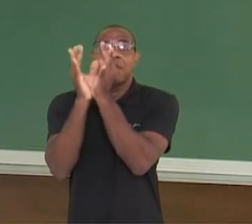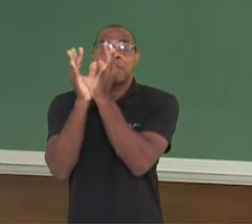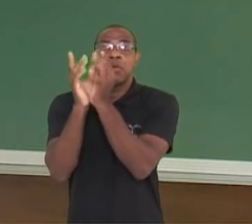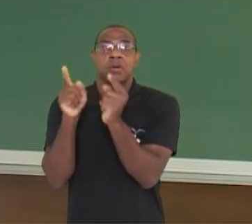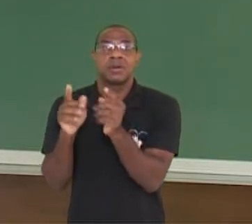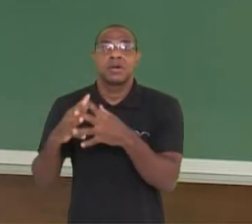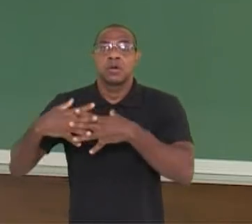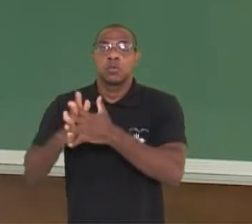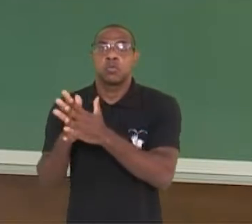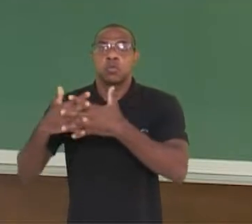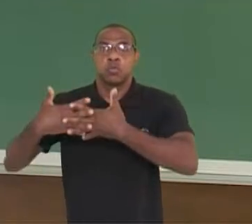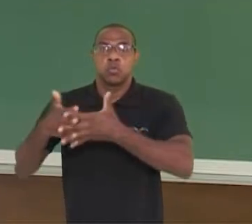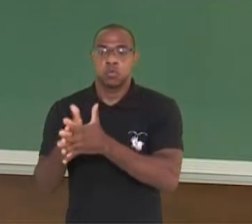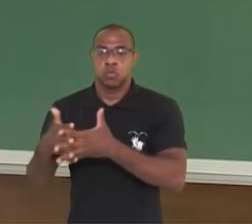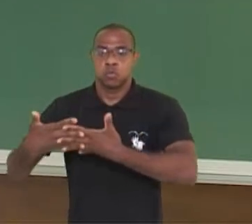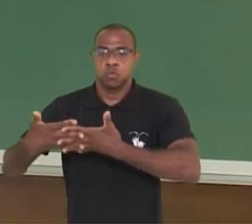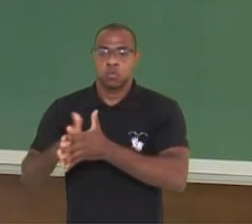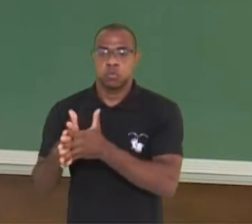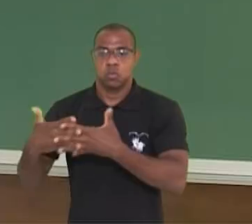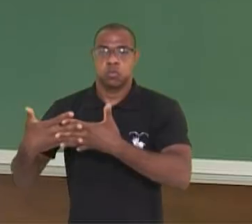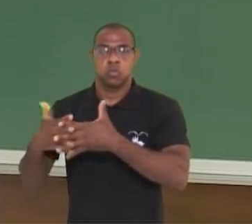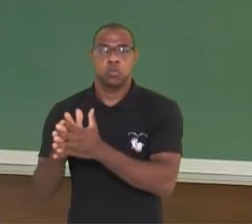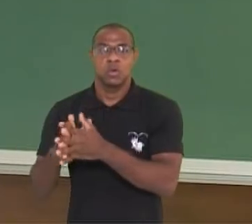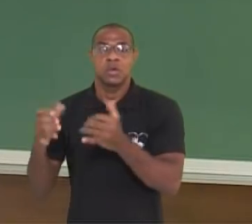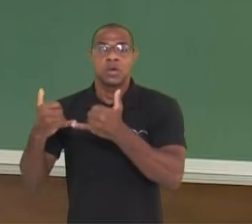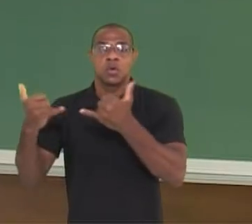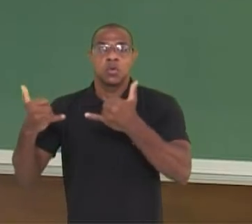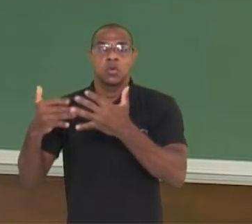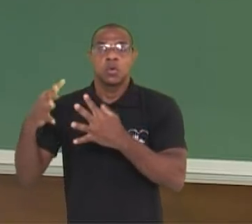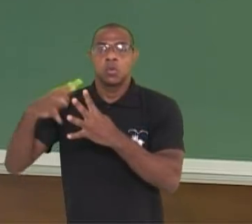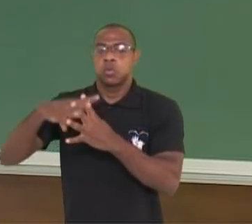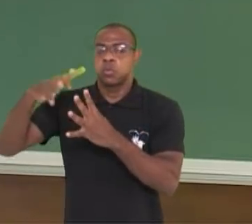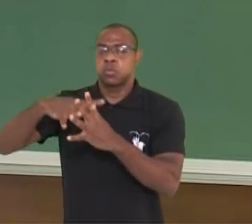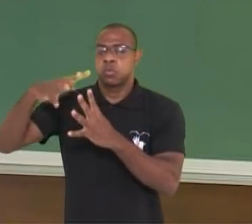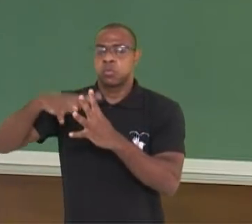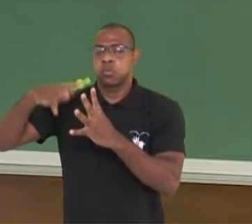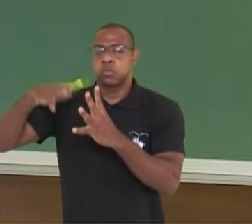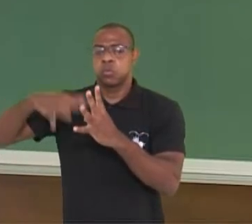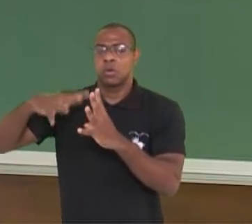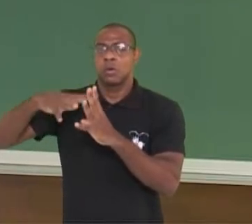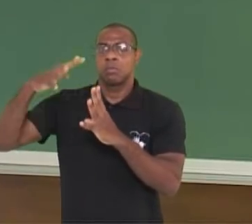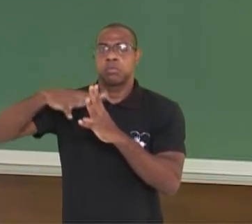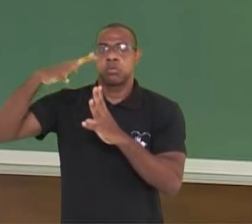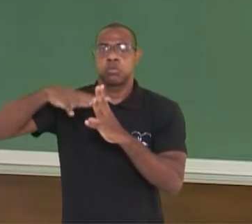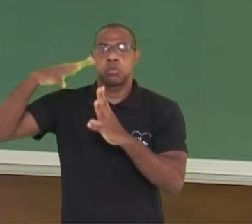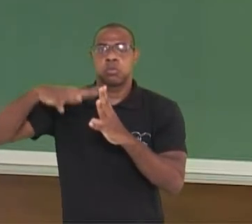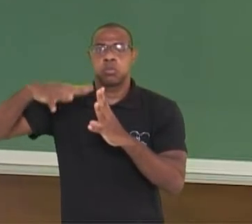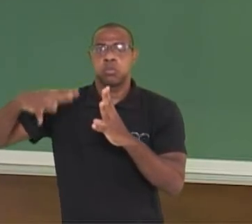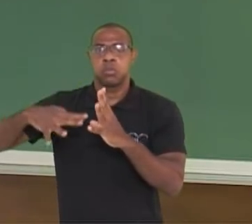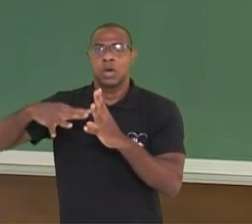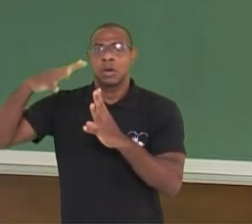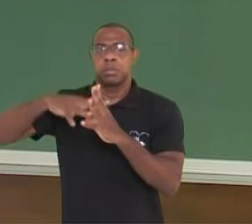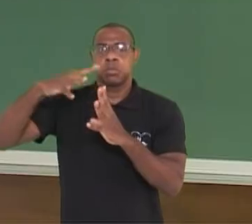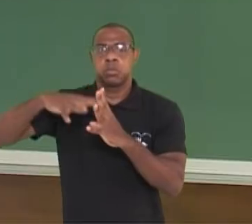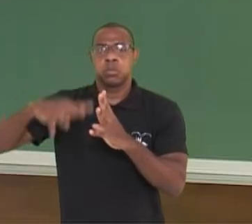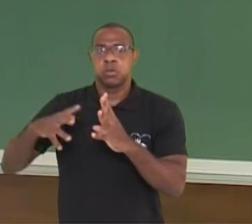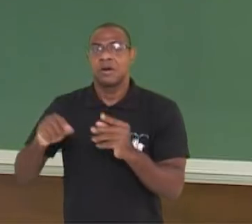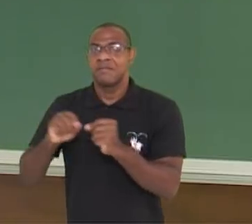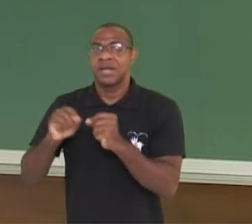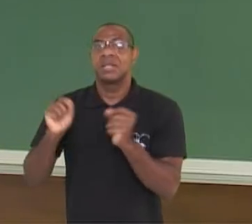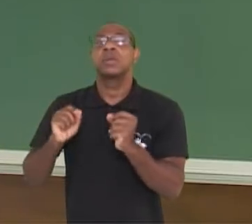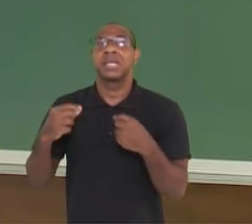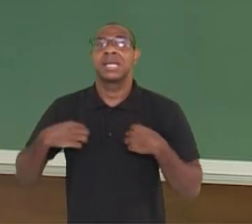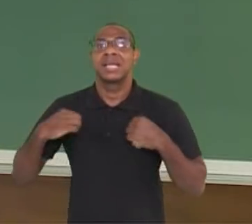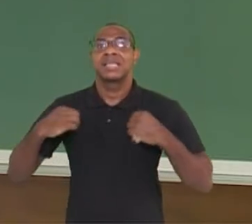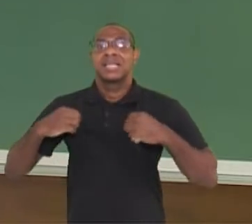esse tear. E a partir daí, então, muito mais fios, podendo agilizar muito mais a fabricação de tecidos. Duas máquinas aí para